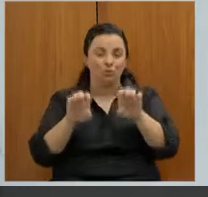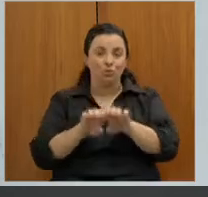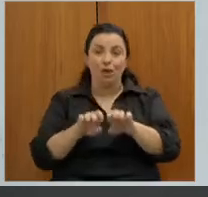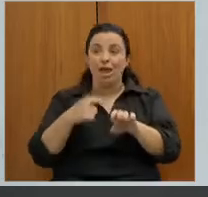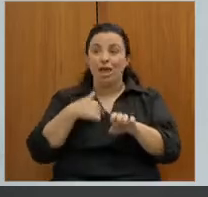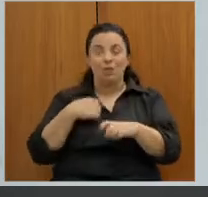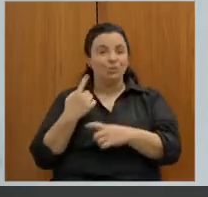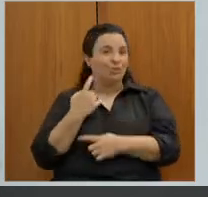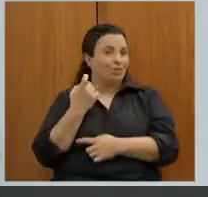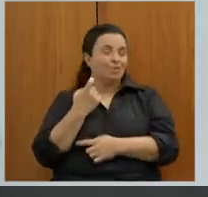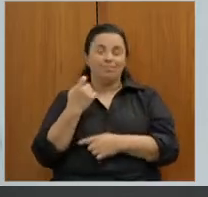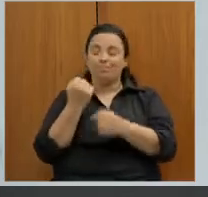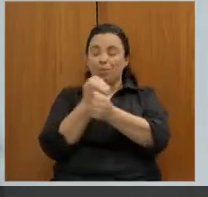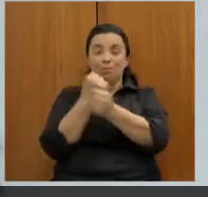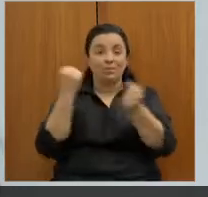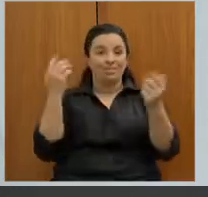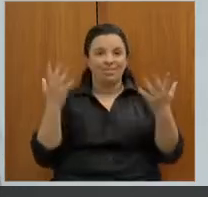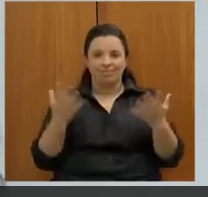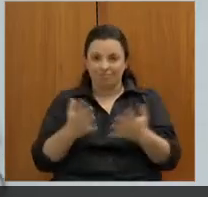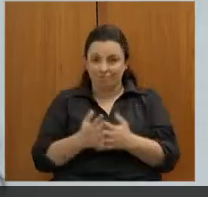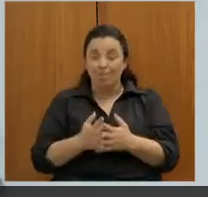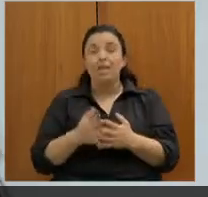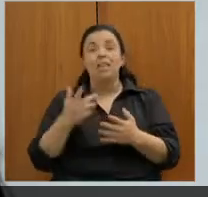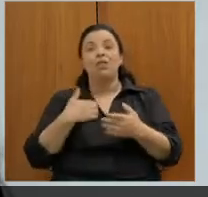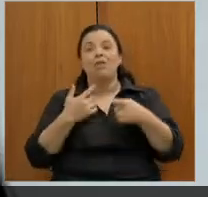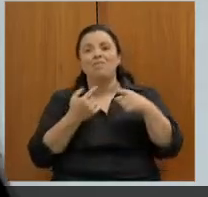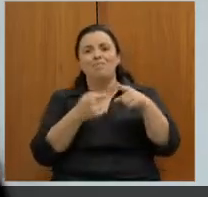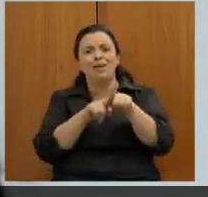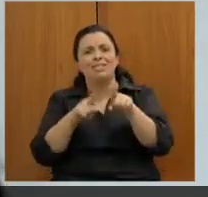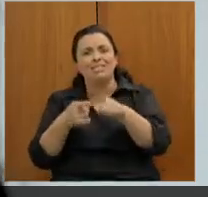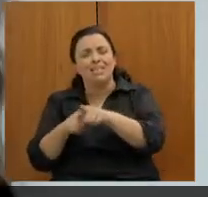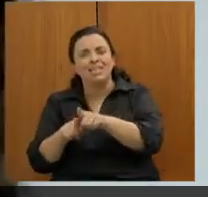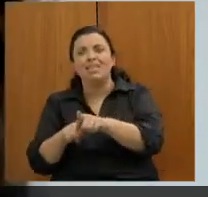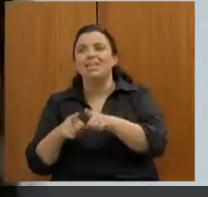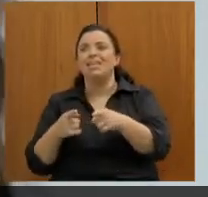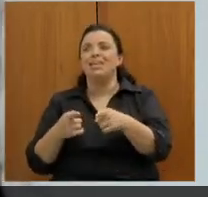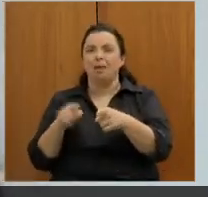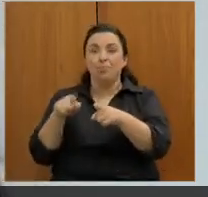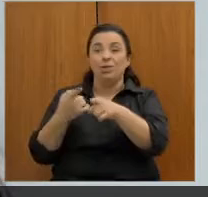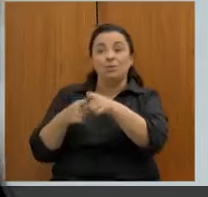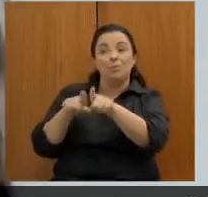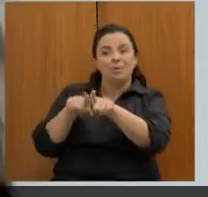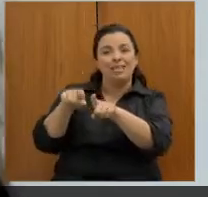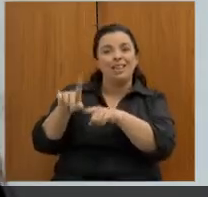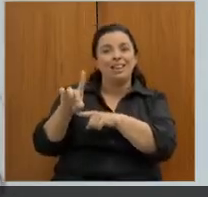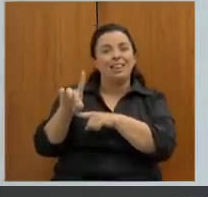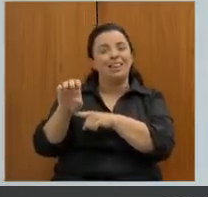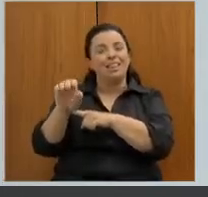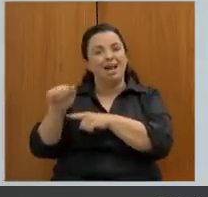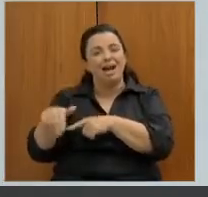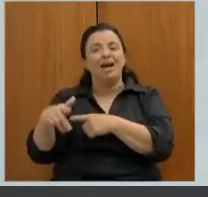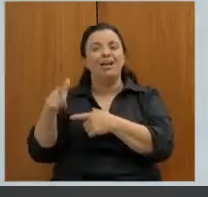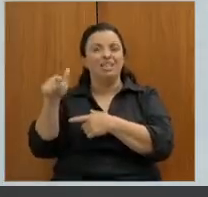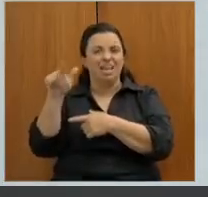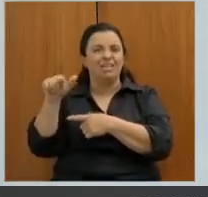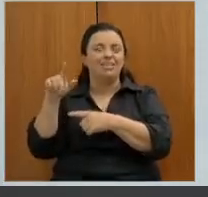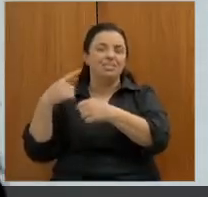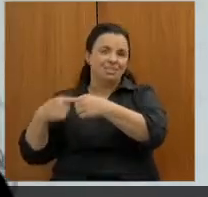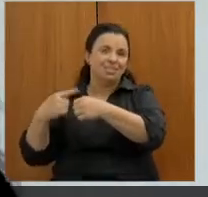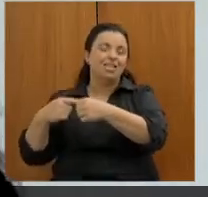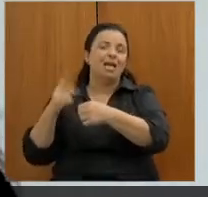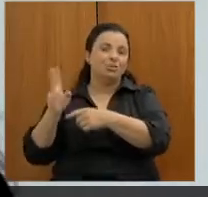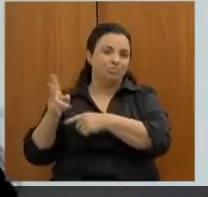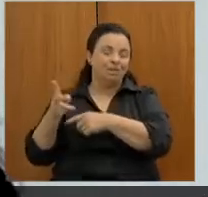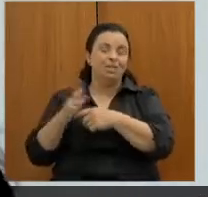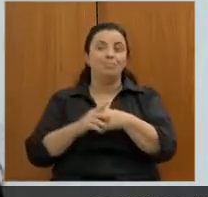mais de fazer isso sozinho fiz parceria na minha cidade com Adam da de Caratinga com a polícia militar Então